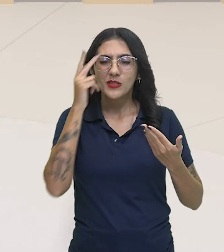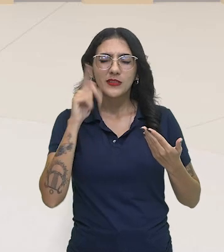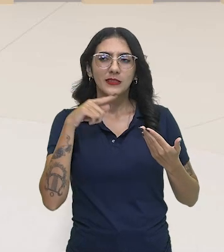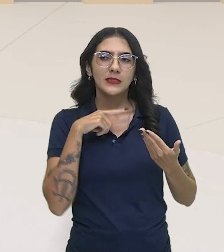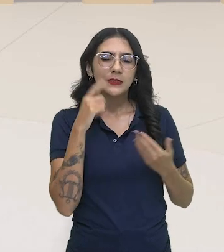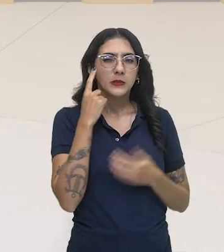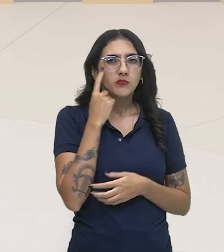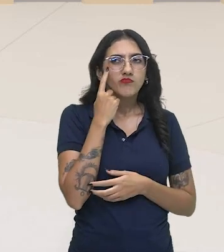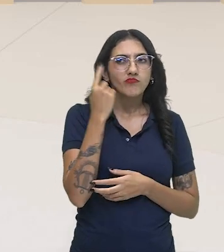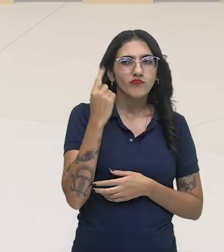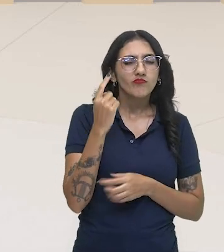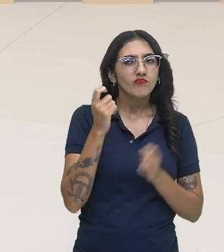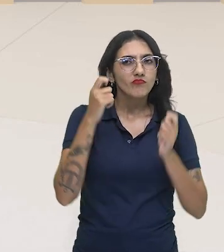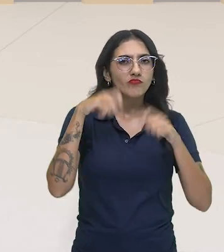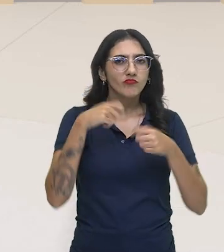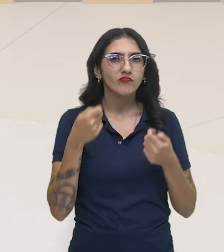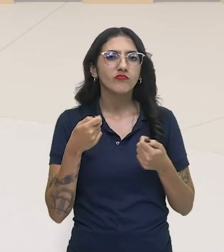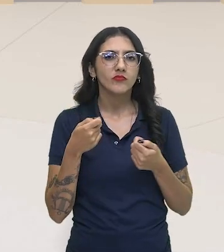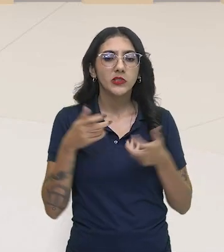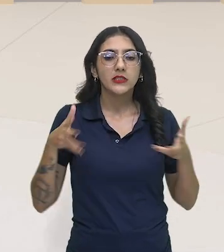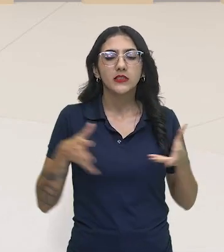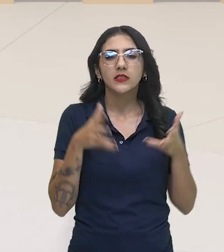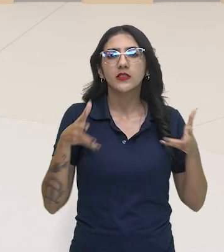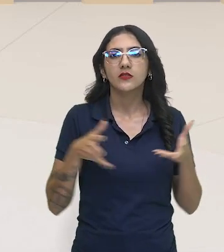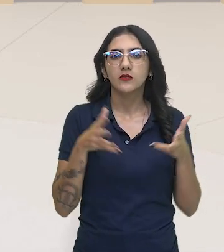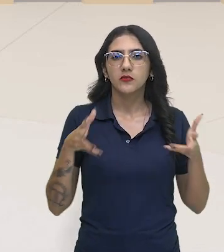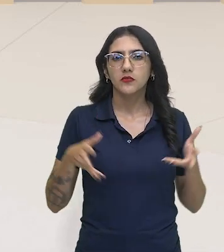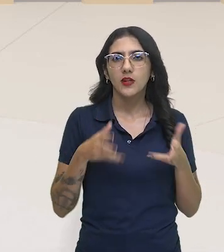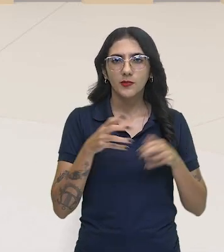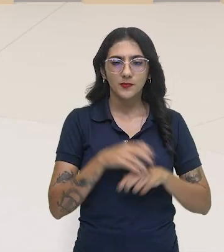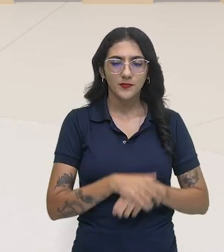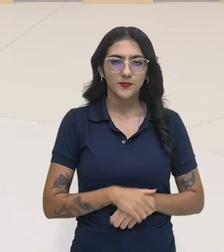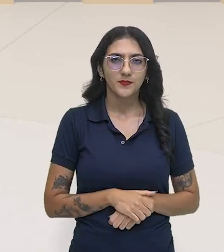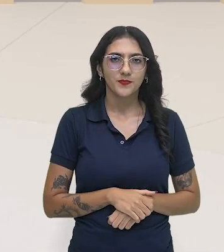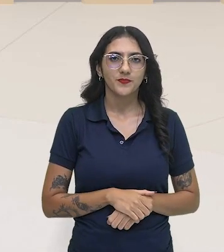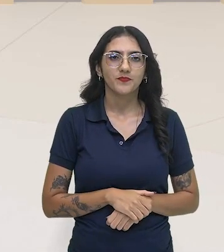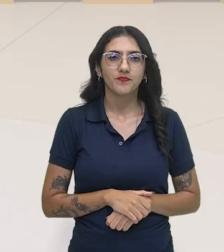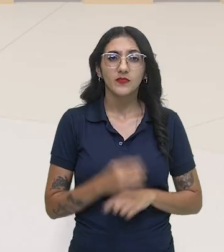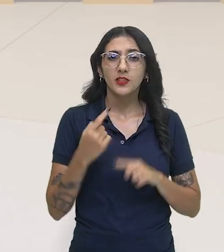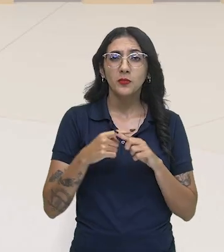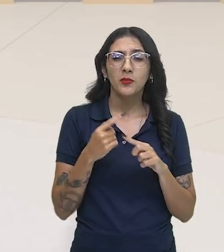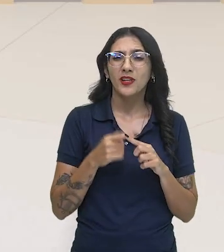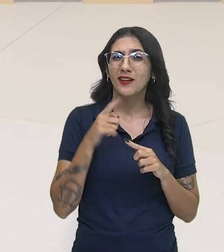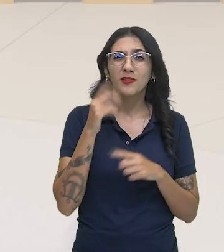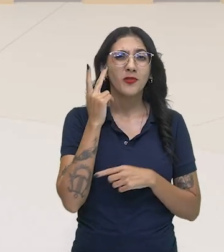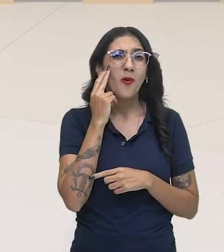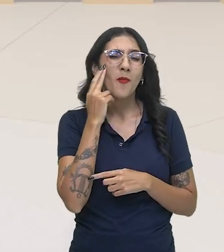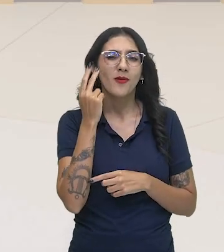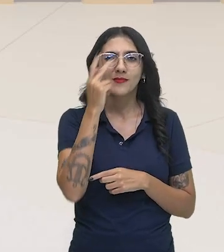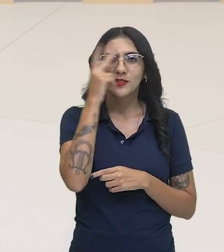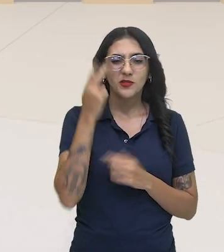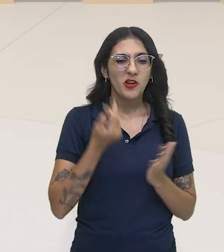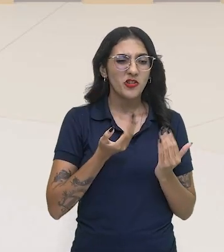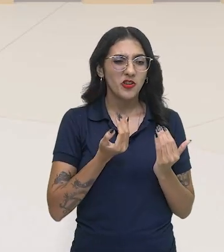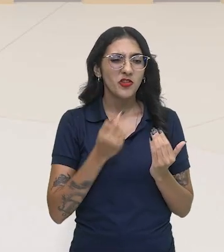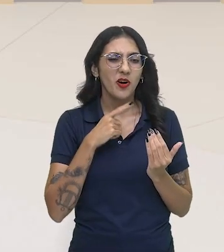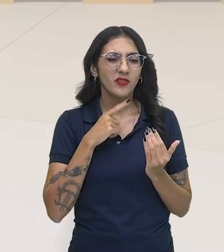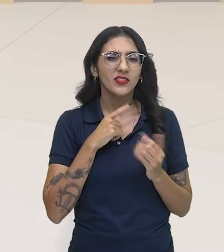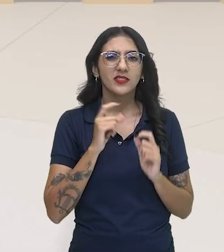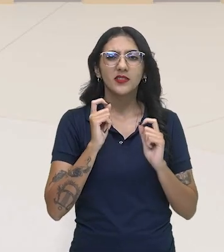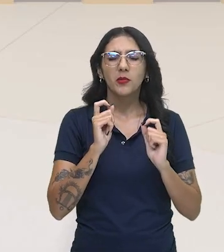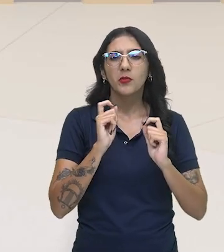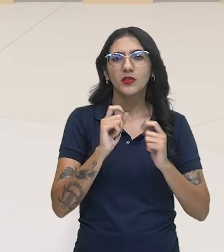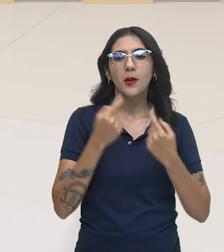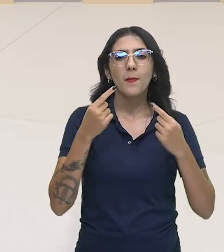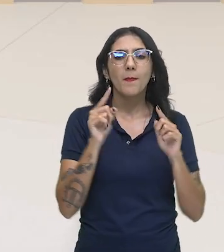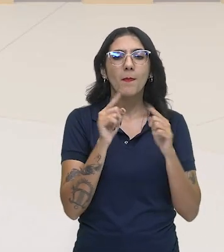volta novamente. Olha só que bacana, né? E aí os jovens, porque é muito comum, né, as pessoas mais jovens ficarem muito ligados em música dos não